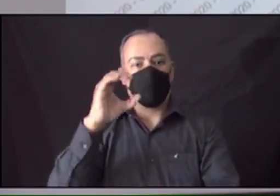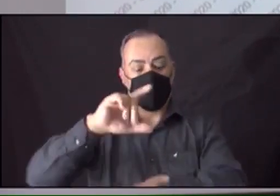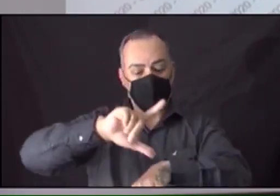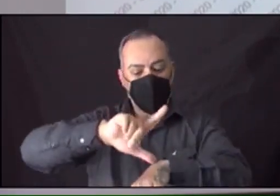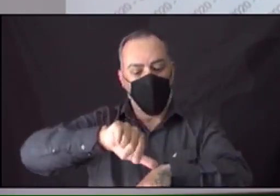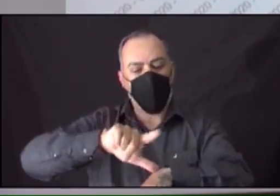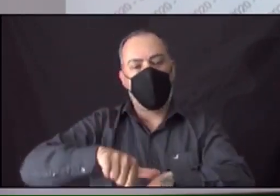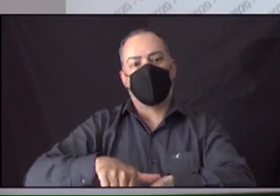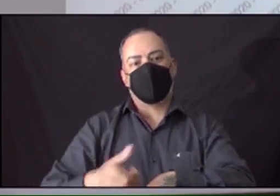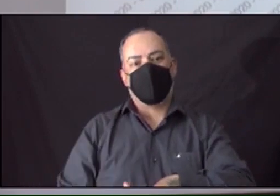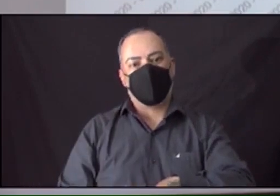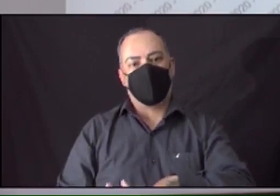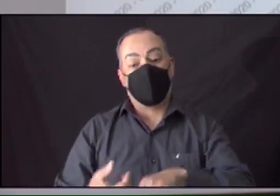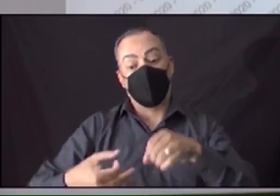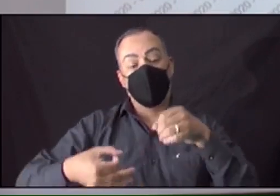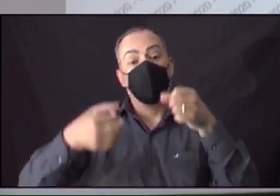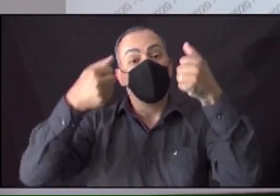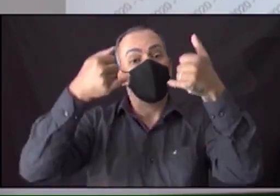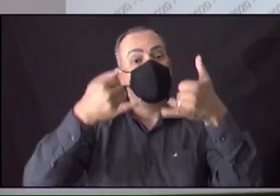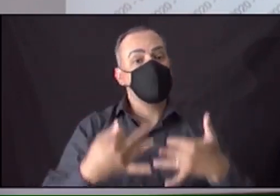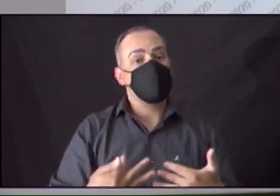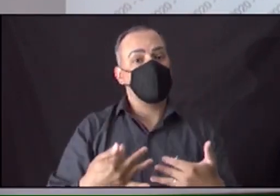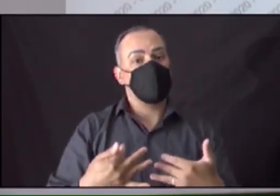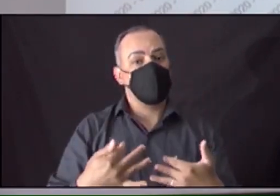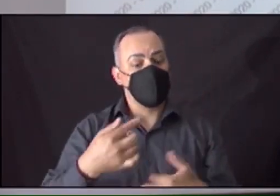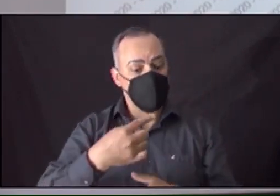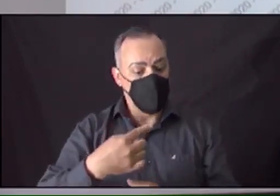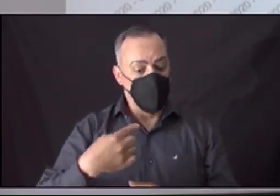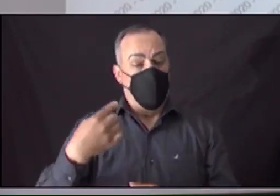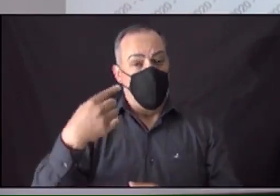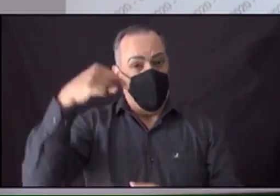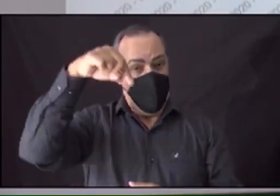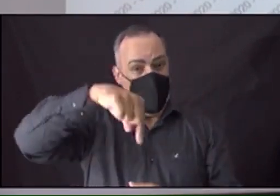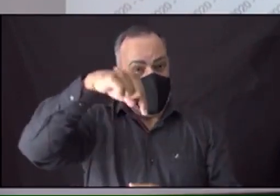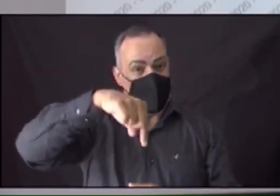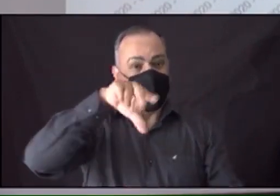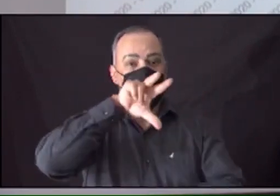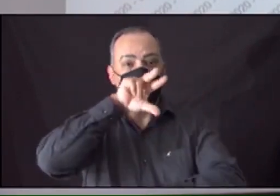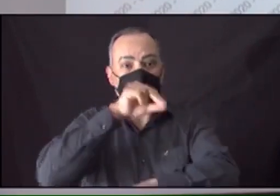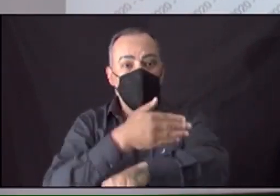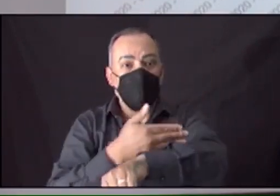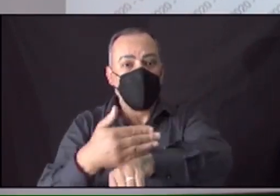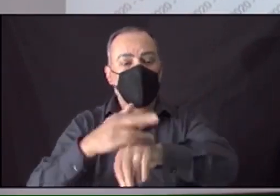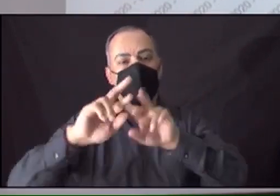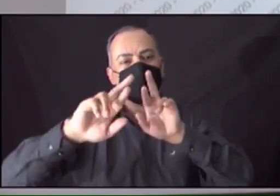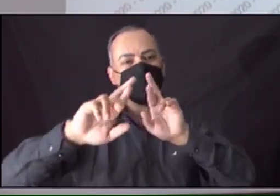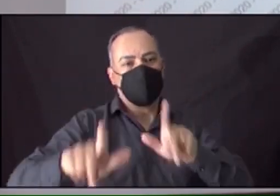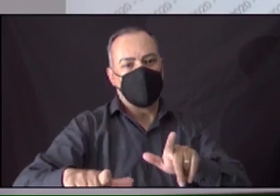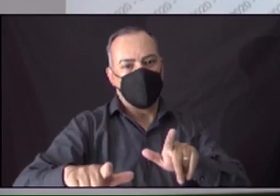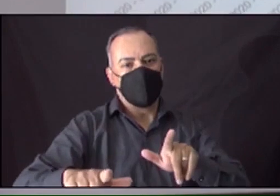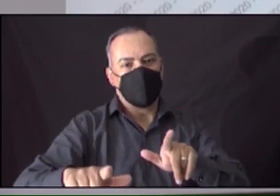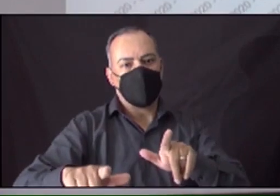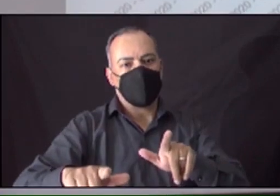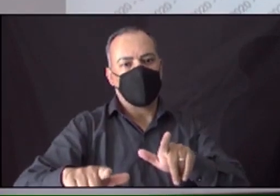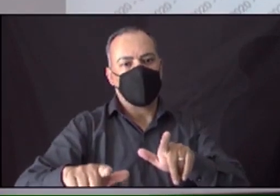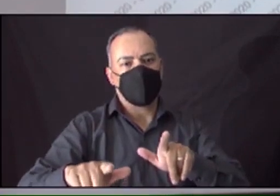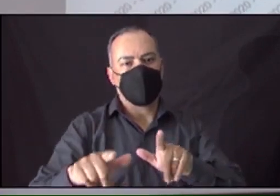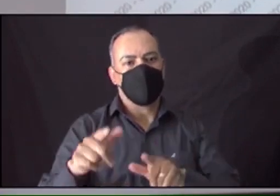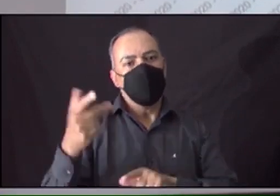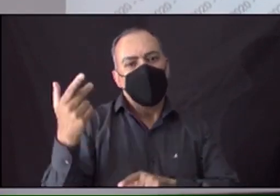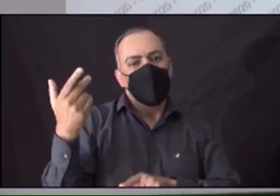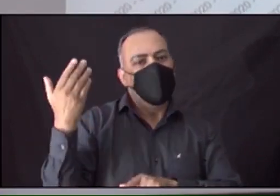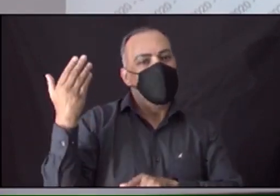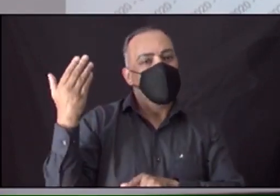nós. Então, por isso, justifica-se que nós já estamos num fator descendente e eles estão